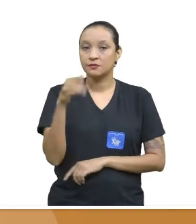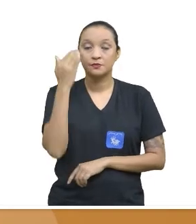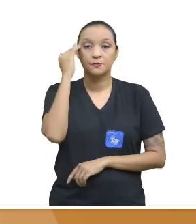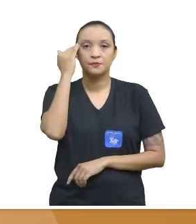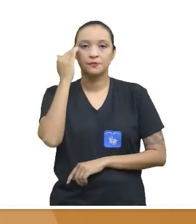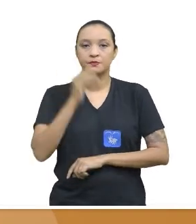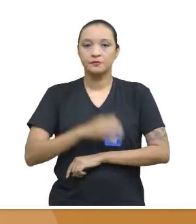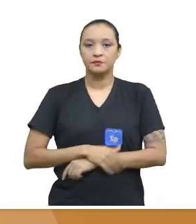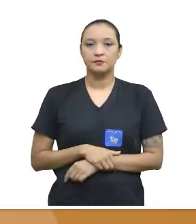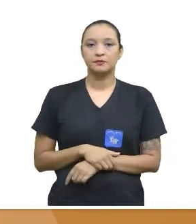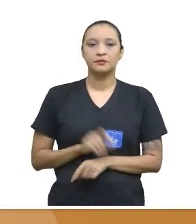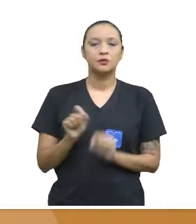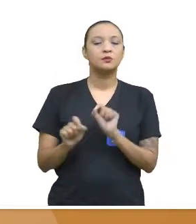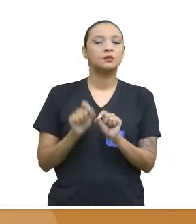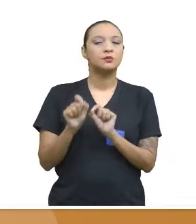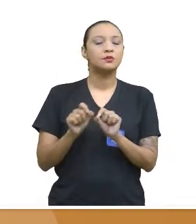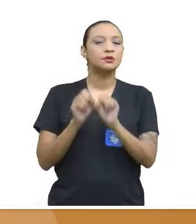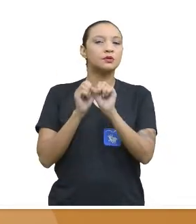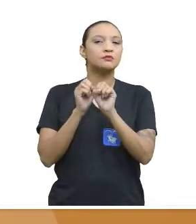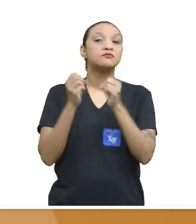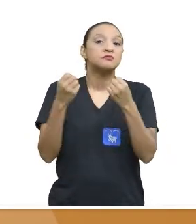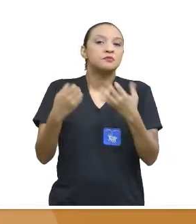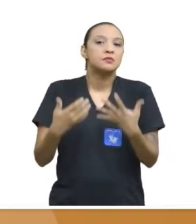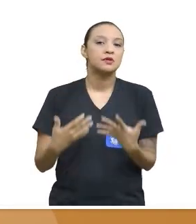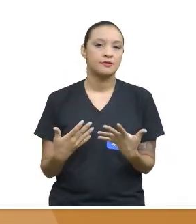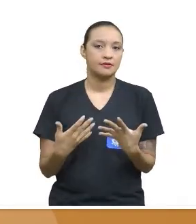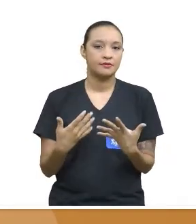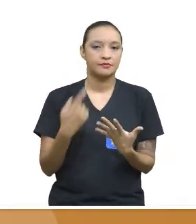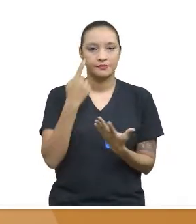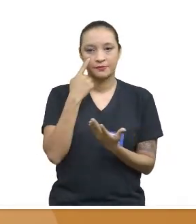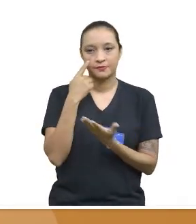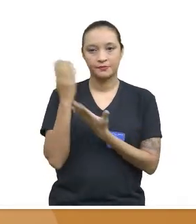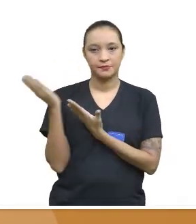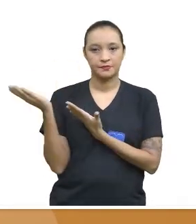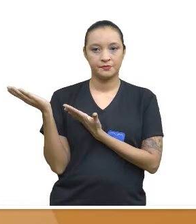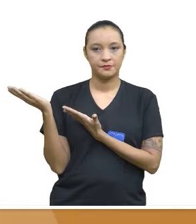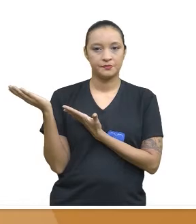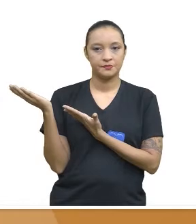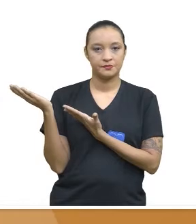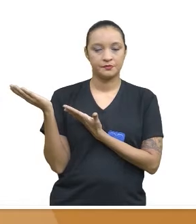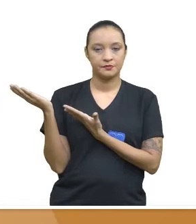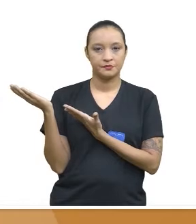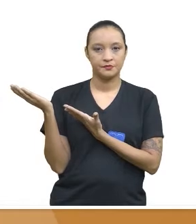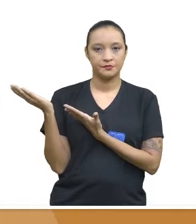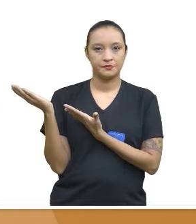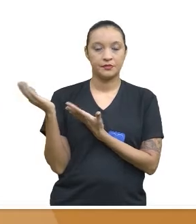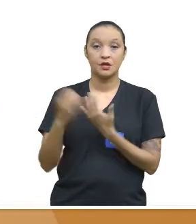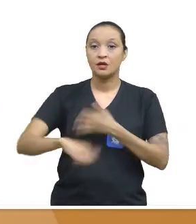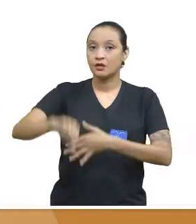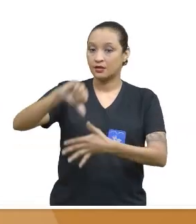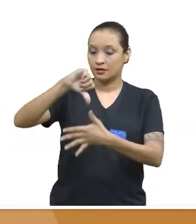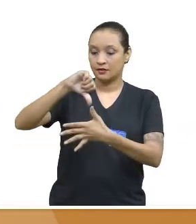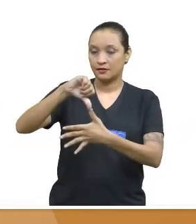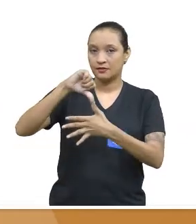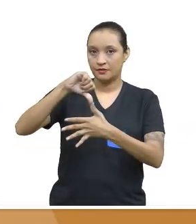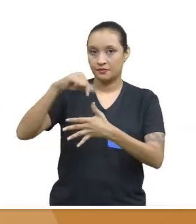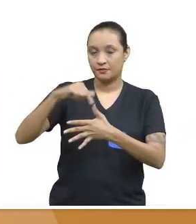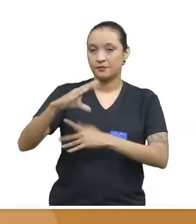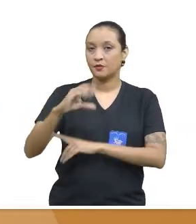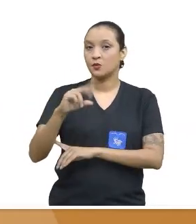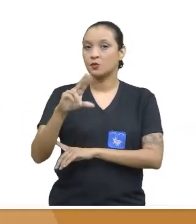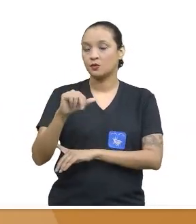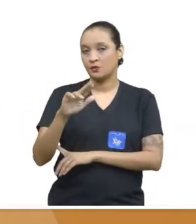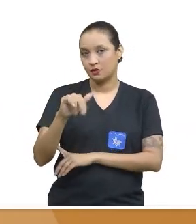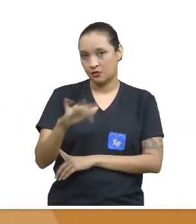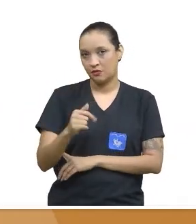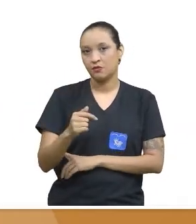A chamada pirâmide social da América Colonial Espanhola. Essa pirâmide